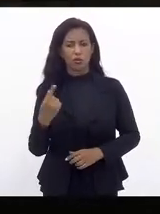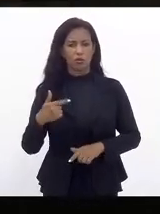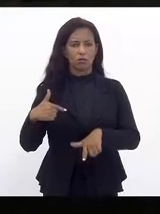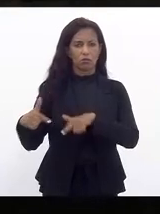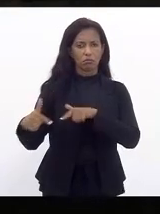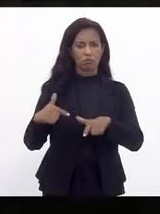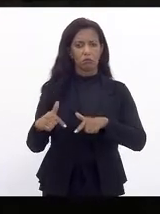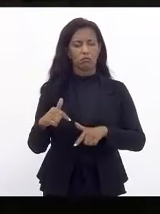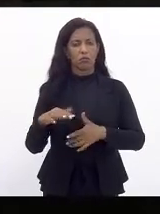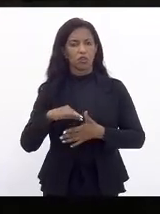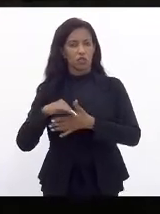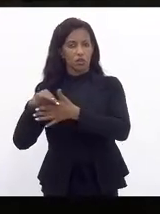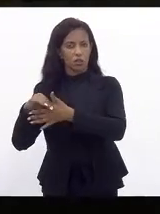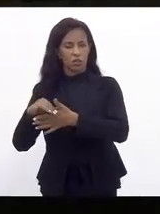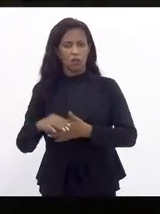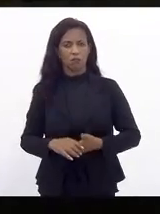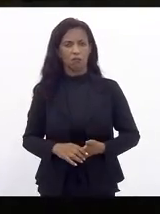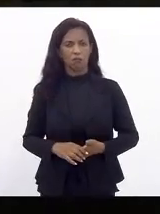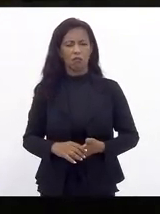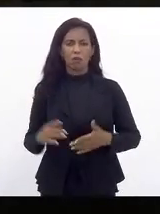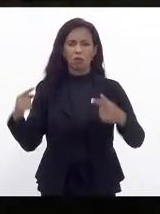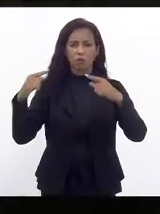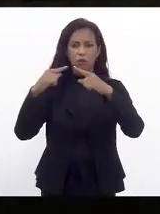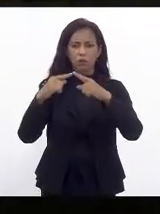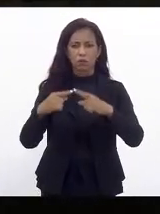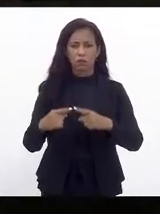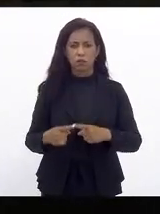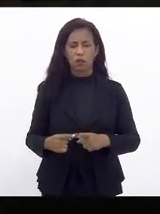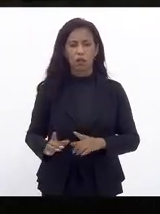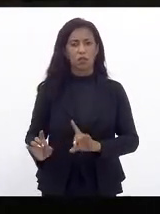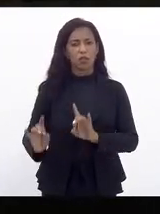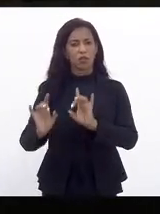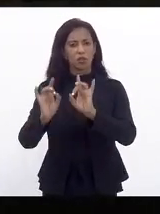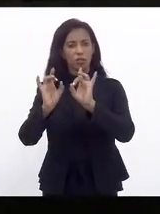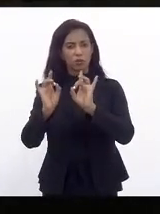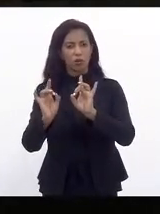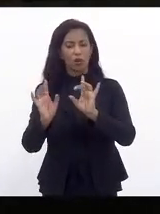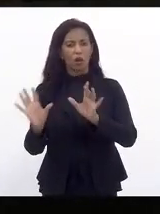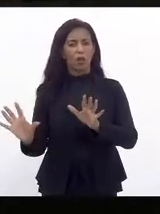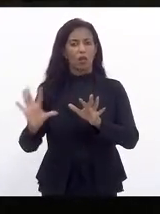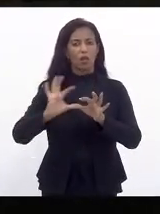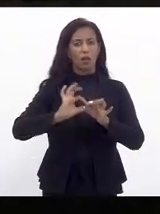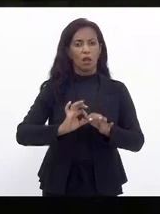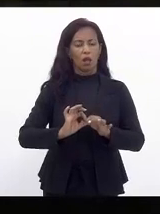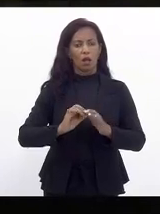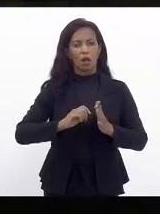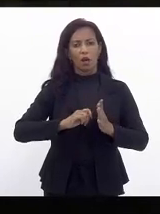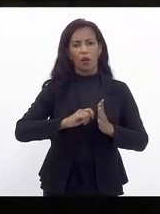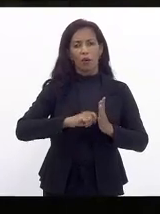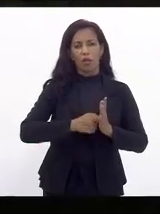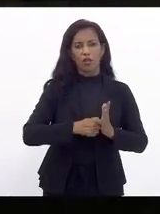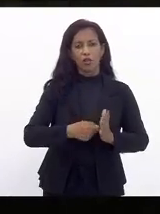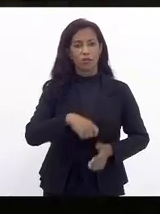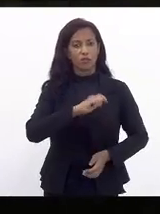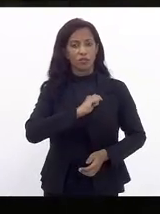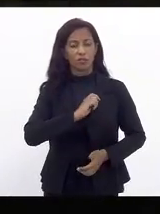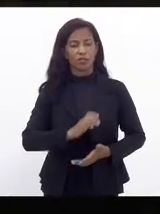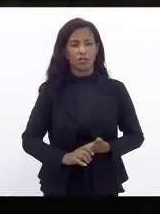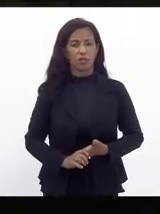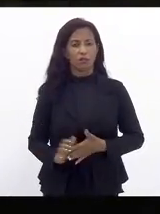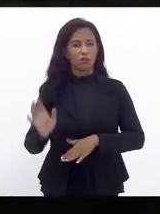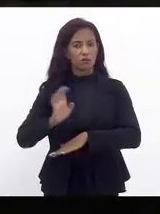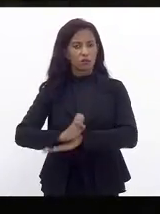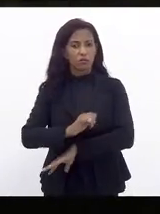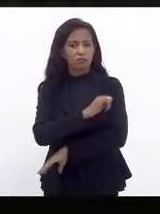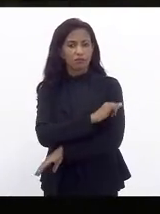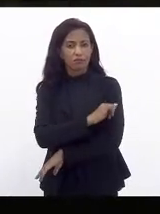no Colégio de Líderes faz sentido, em especial a adesão ao regime de recuperação fiscal no estado